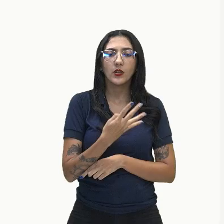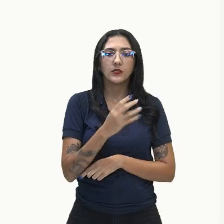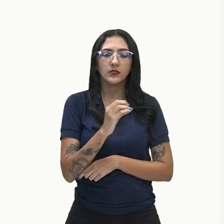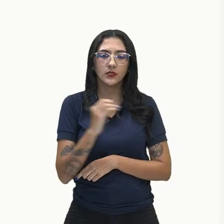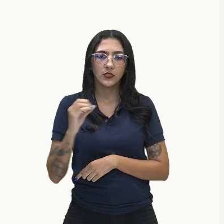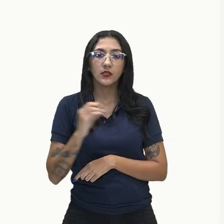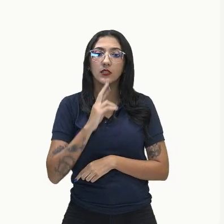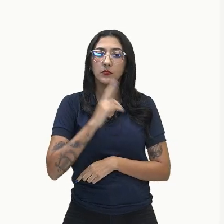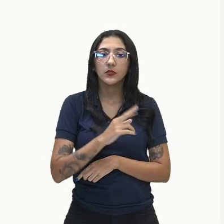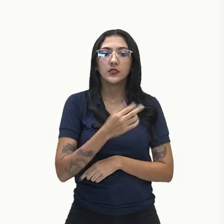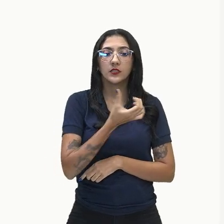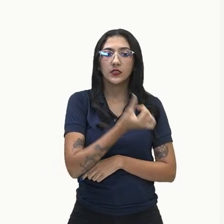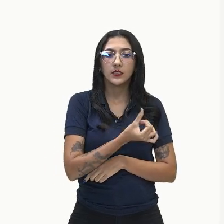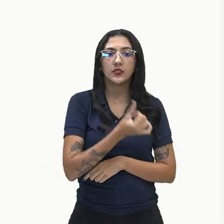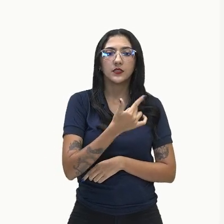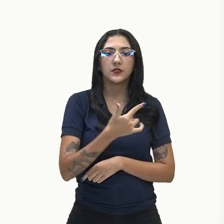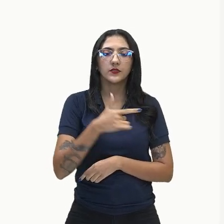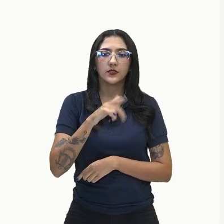400 é